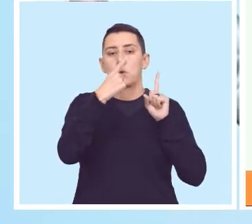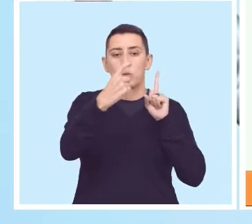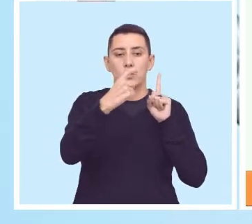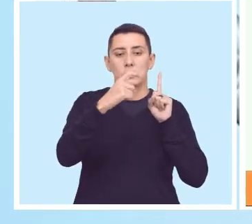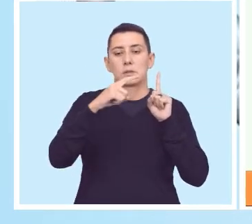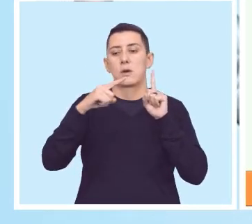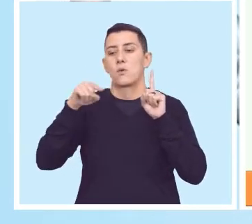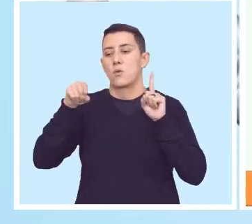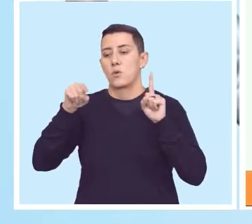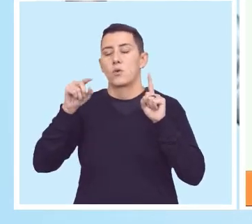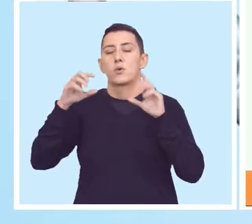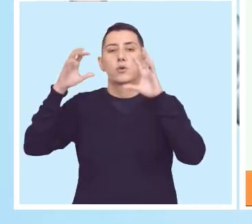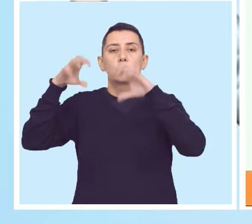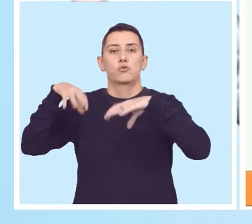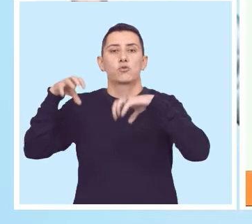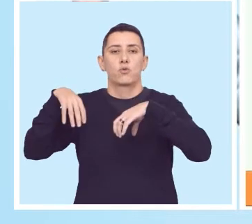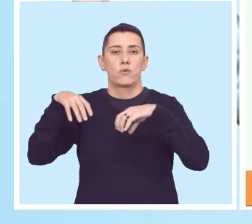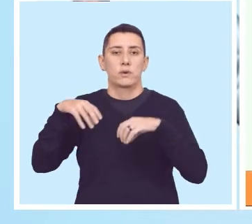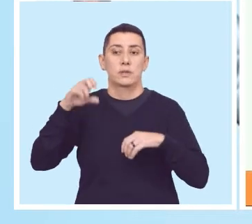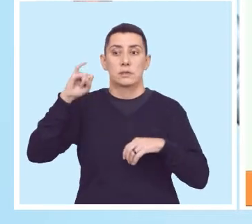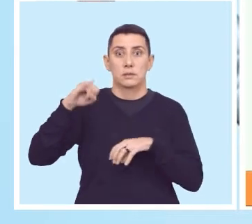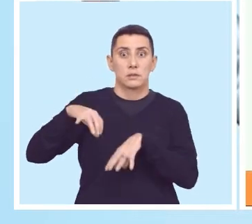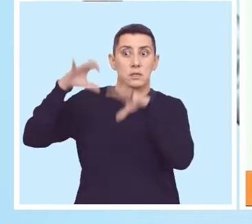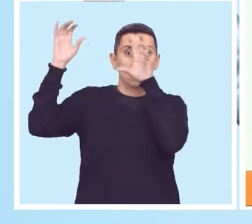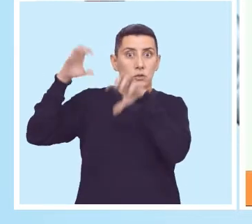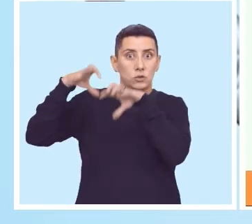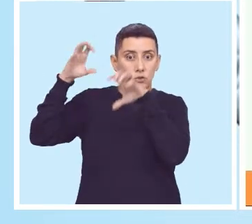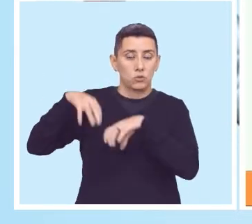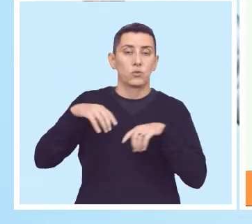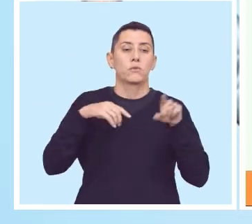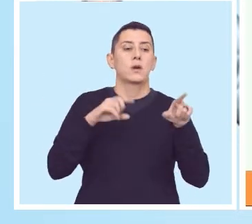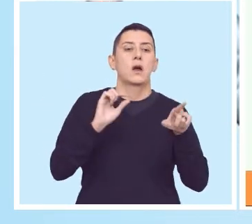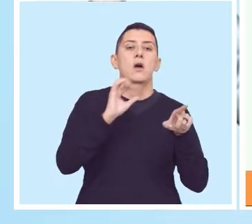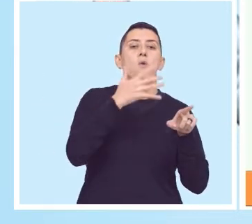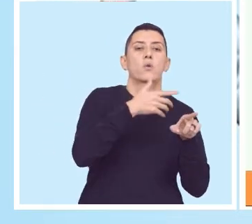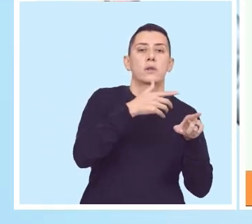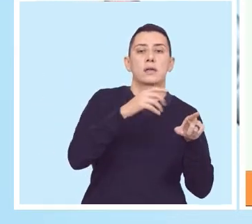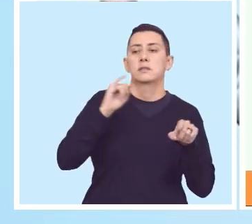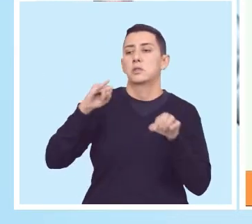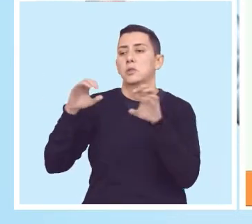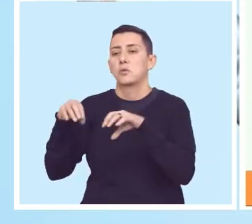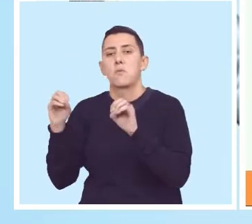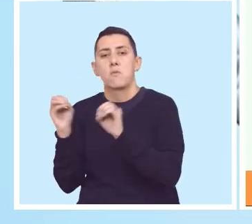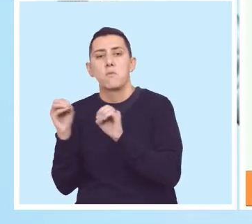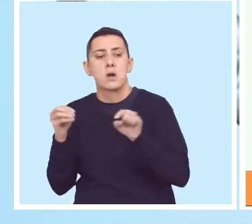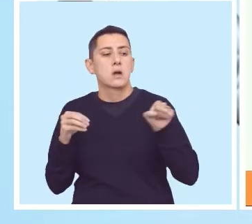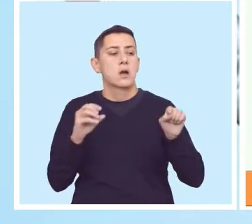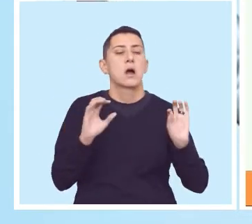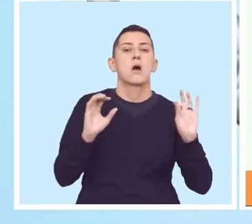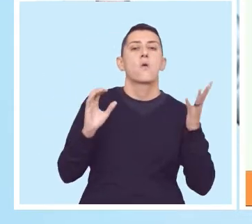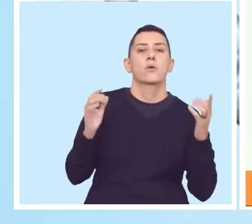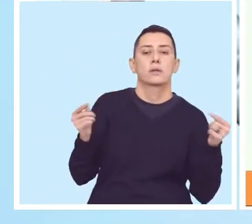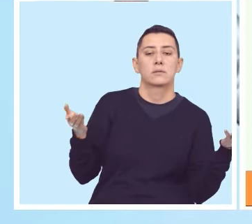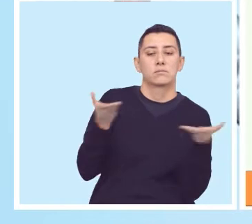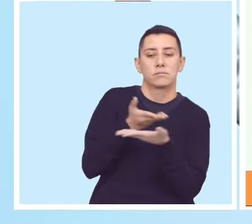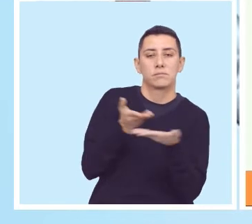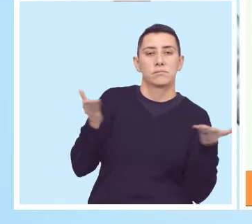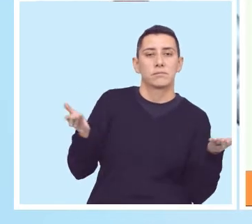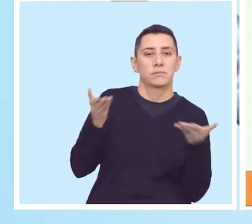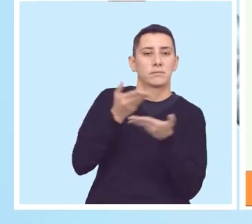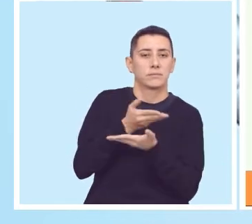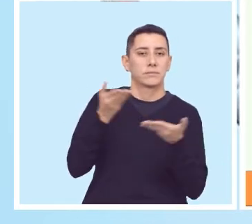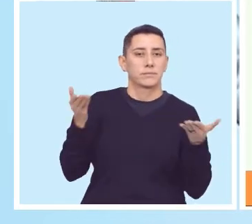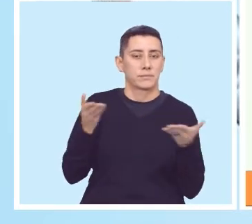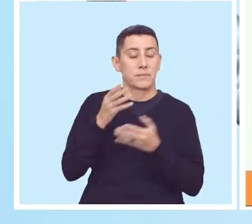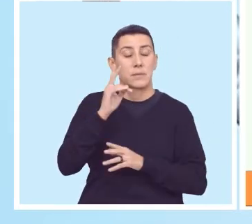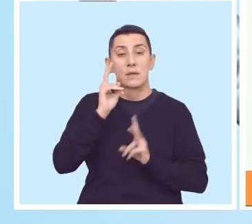Ou seja, o que acontece se chover mais? O que acontece se chover menos? Isso aqui com relação ao Igarapé do 40, tá? Vamos